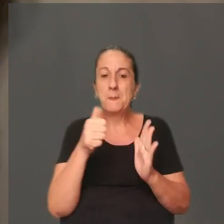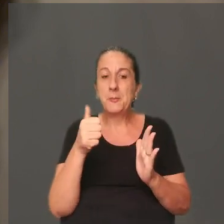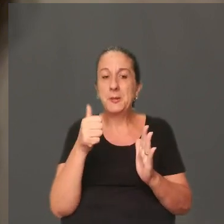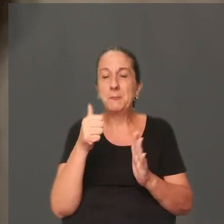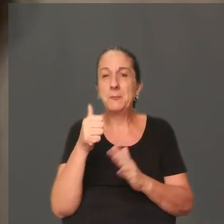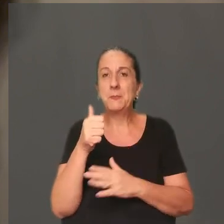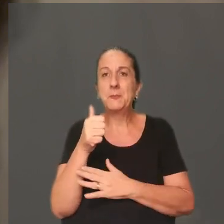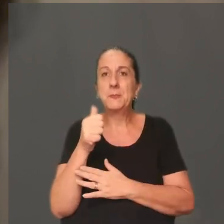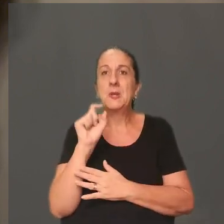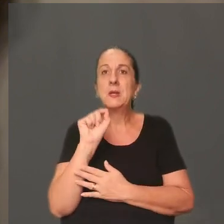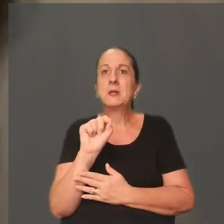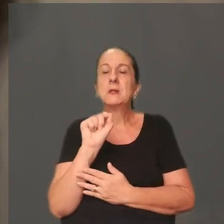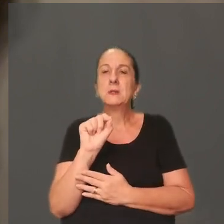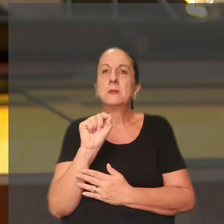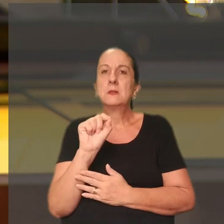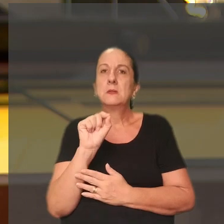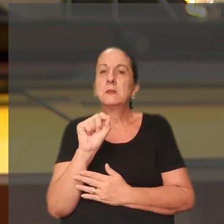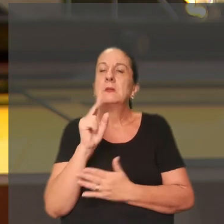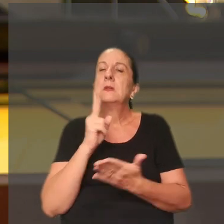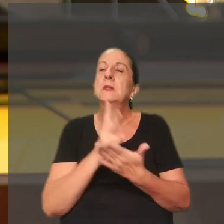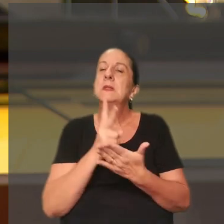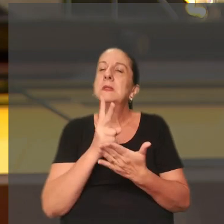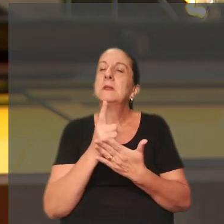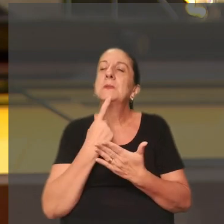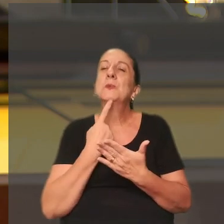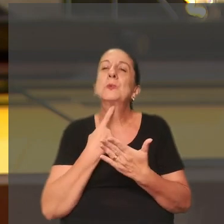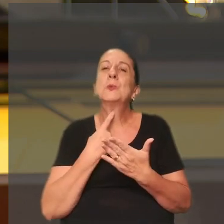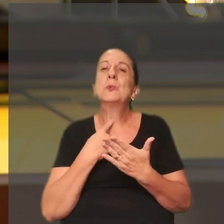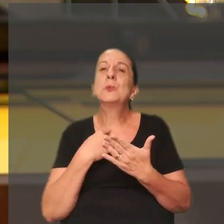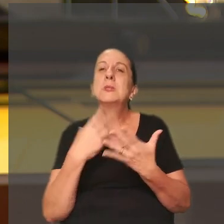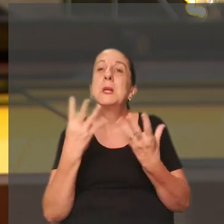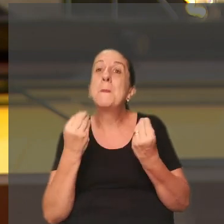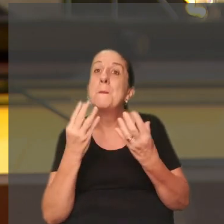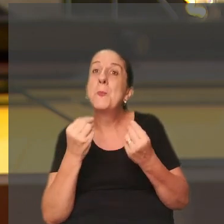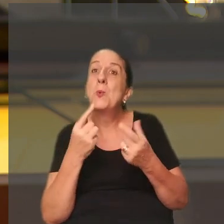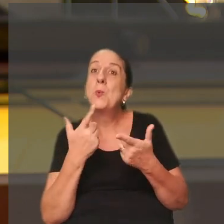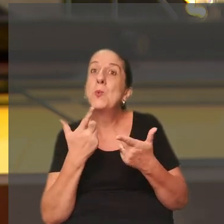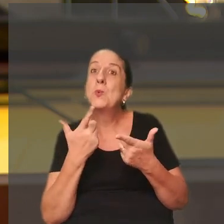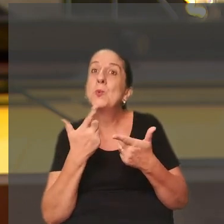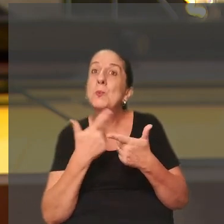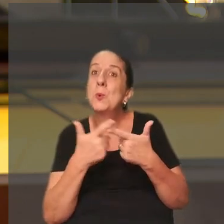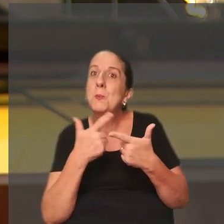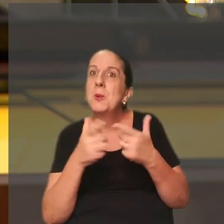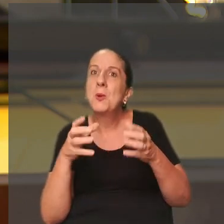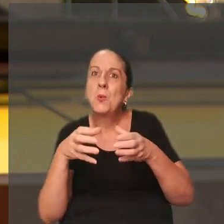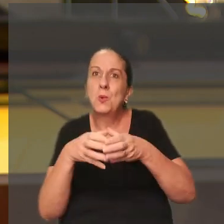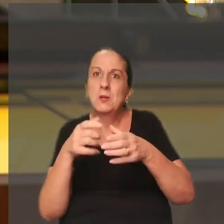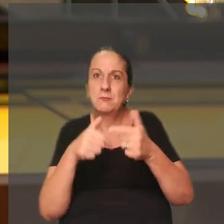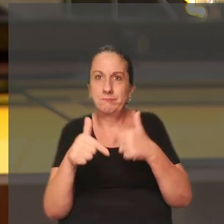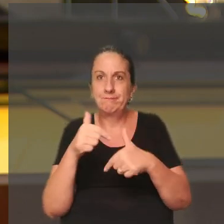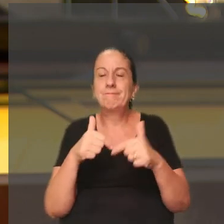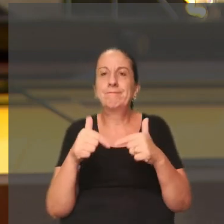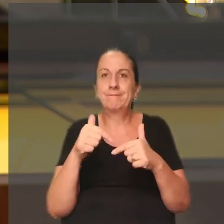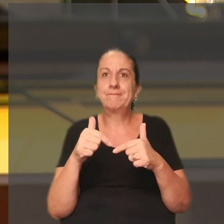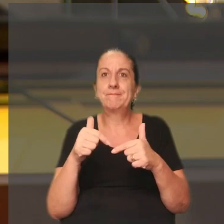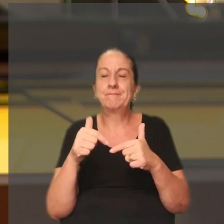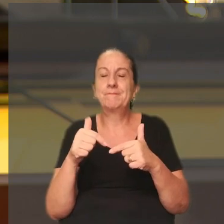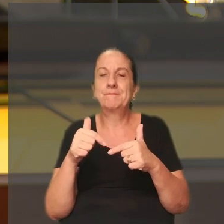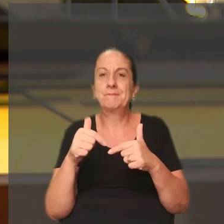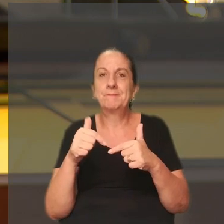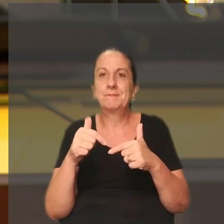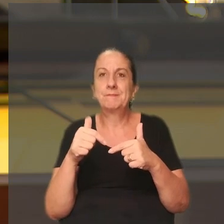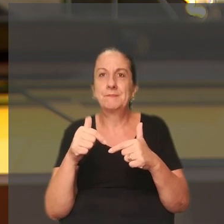emblemáticos. O primeiro deles é que eu sempre gostei muito de dissídio coletivo, do direito coletivo de trabalho. E,